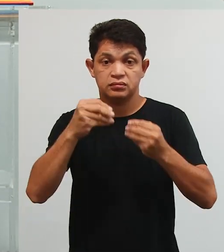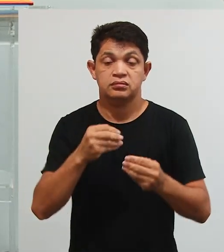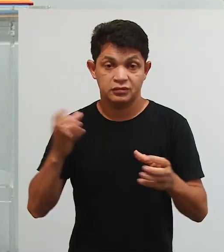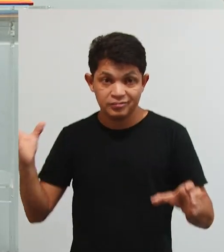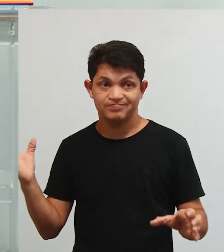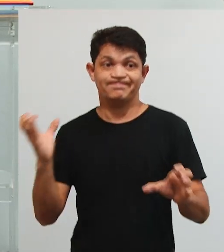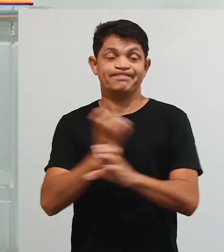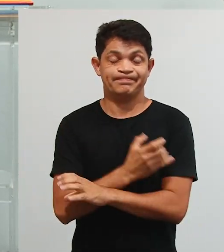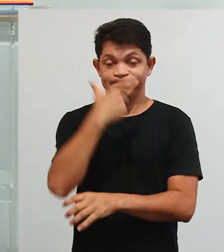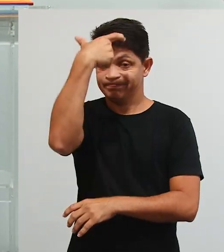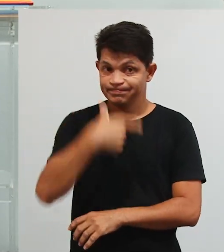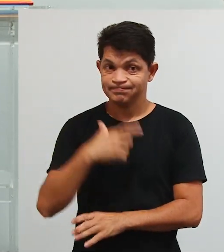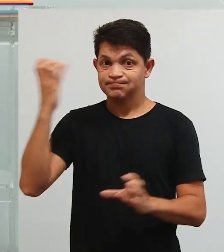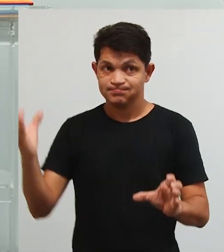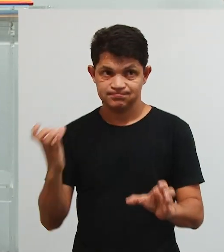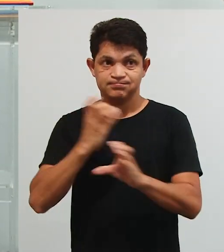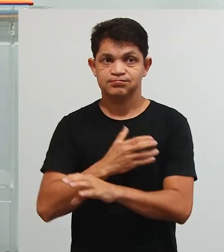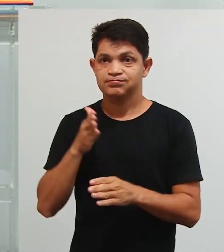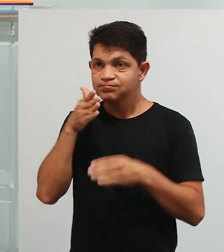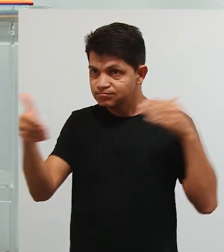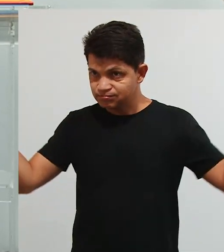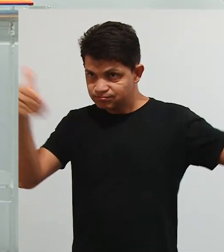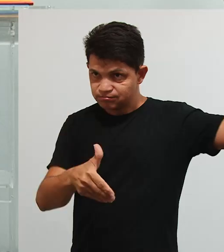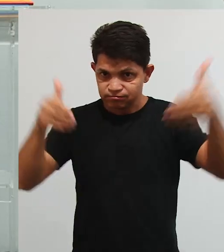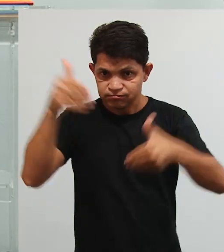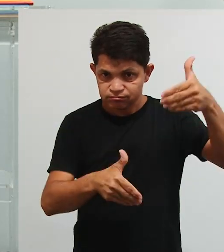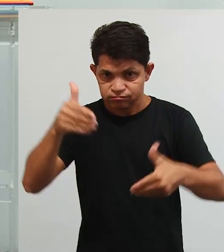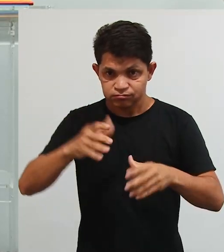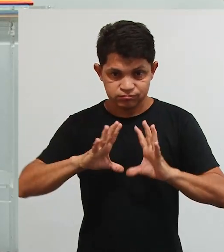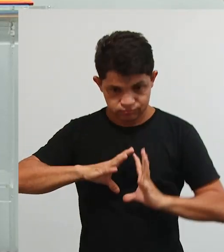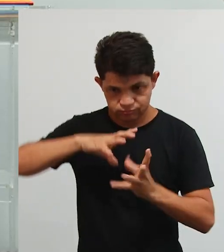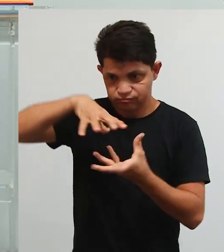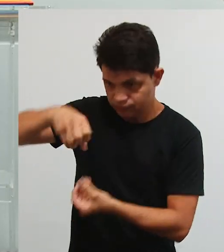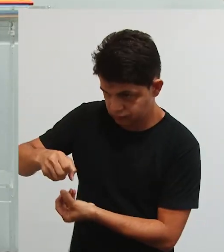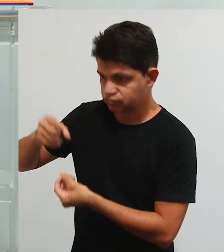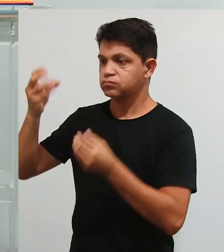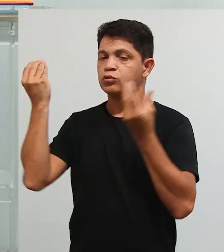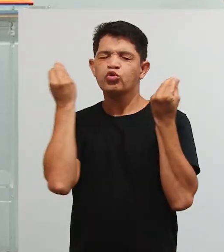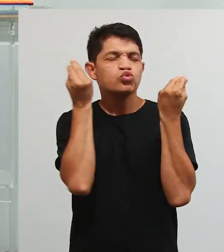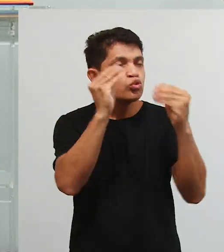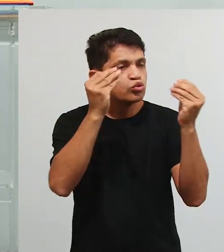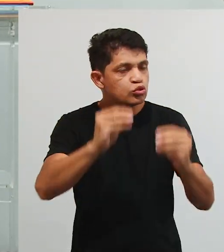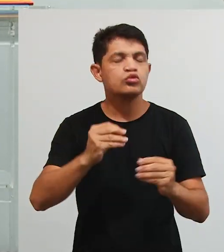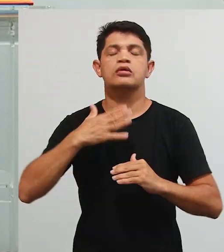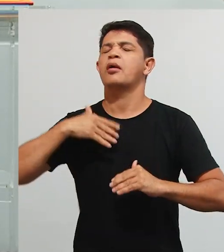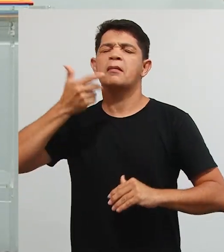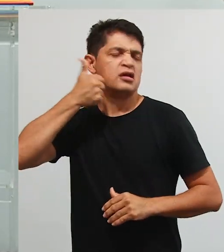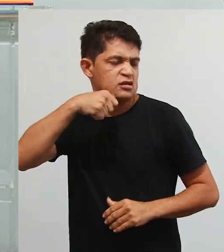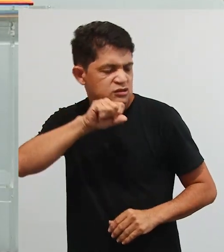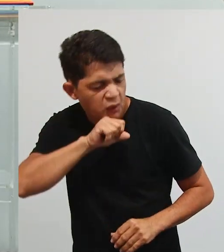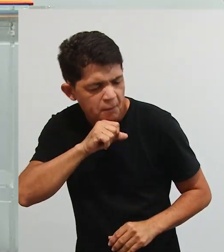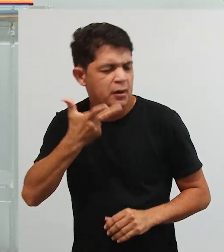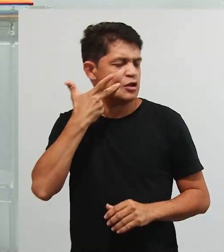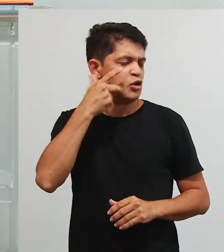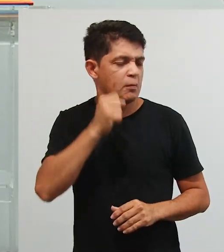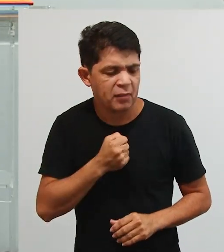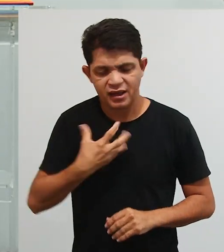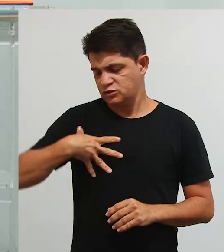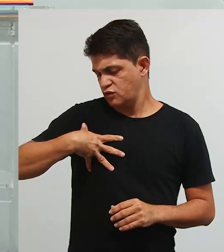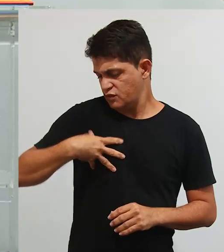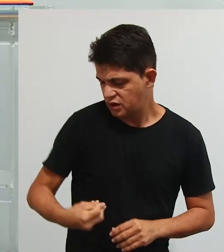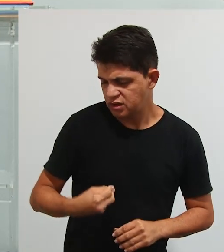do problema. Ou, se nós não estamos falando aqui do problema, da situação que se quer transformar. E